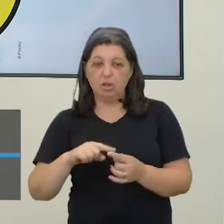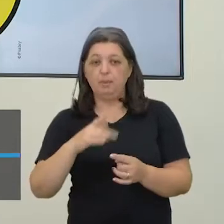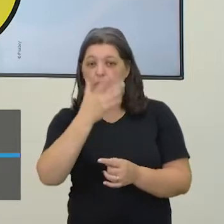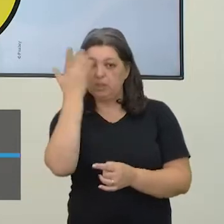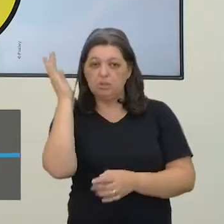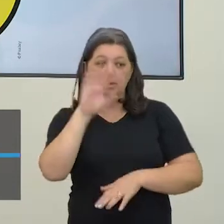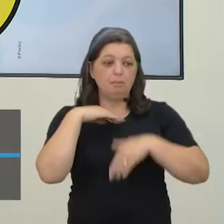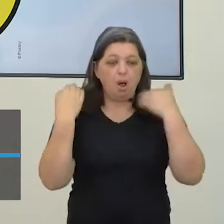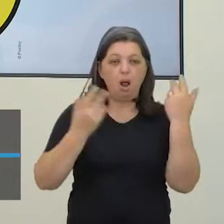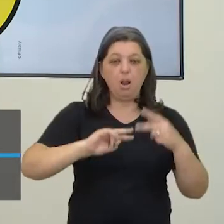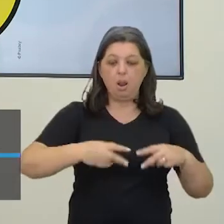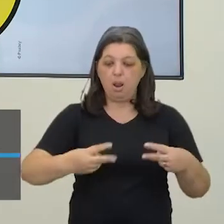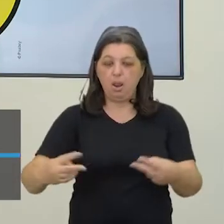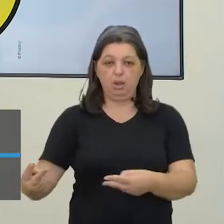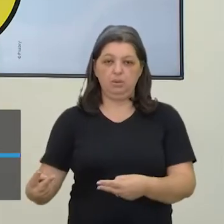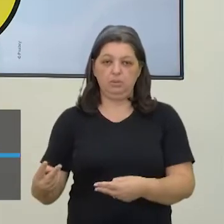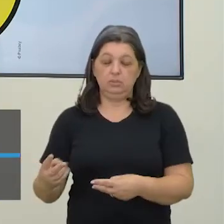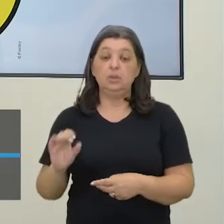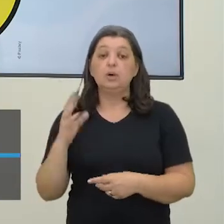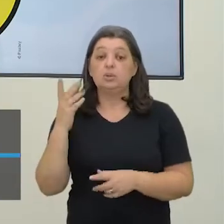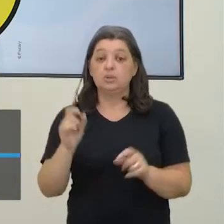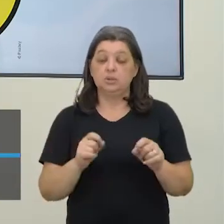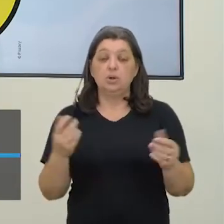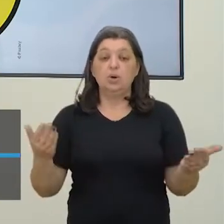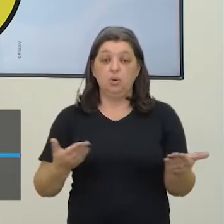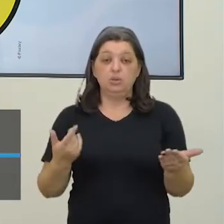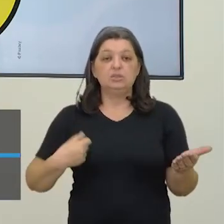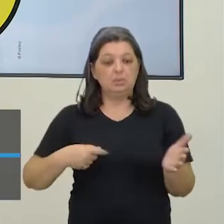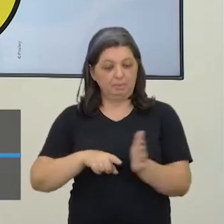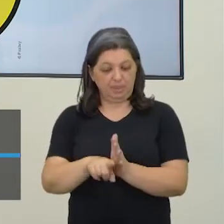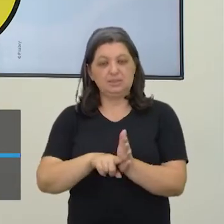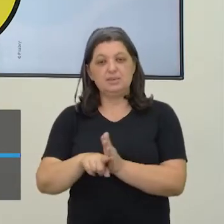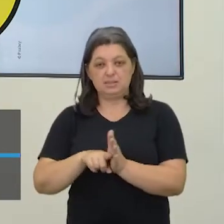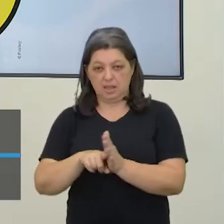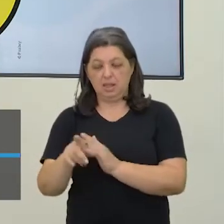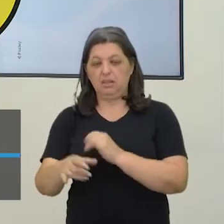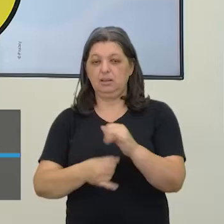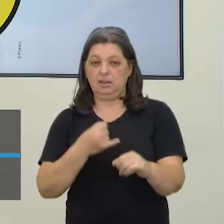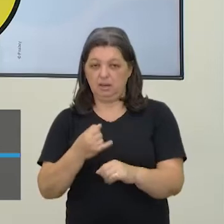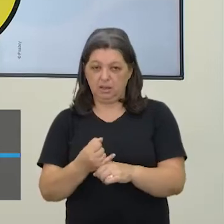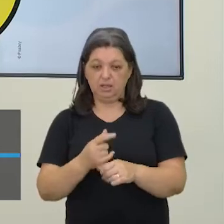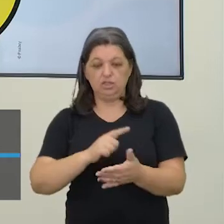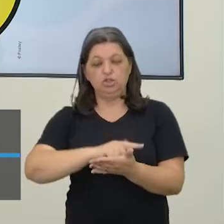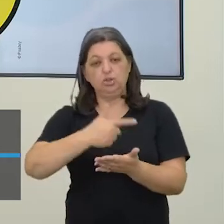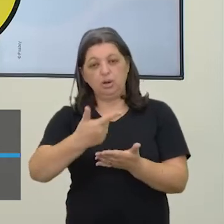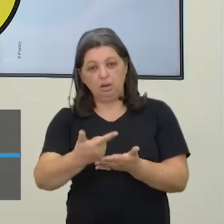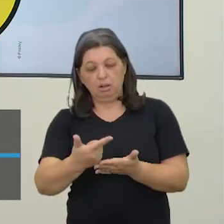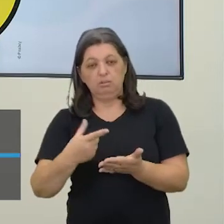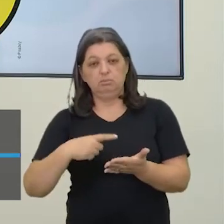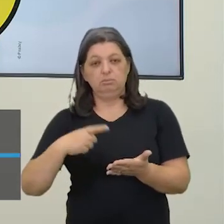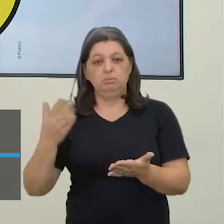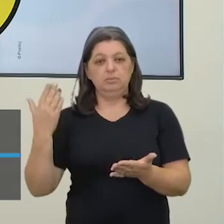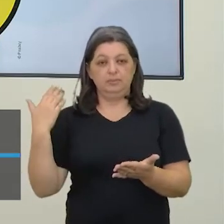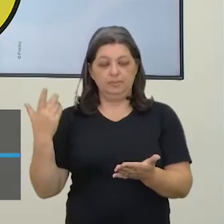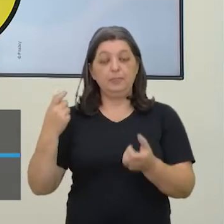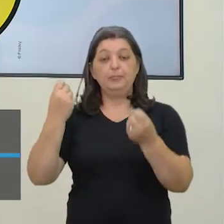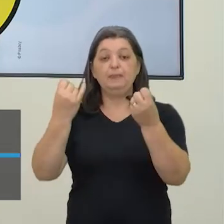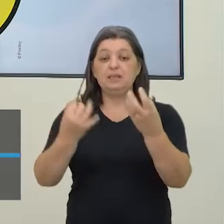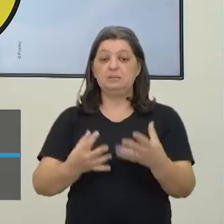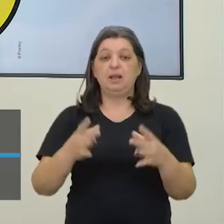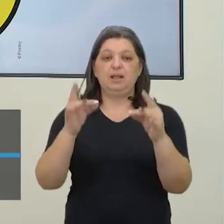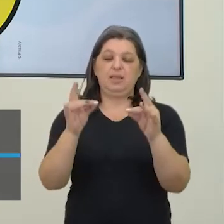morreu, olha, aconteceu, foi isso. E aí, hoje, se você pesquisar na internet, se pesquisar em jornais da época, você vai ver reportagens explicando o que